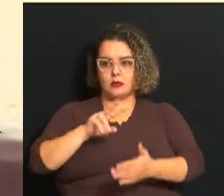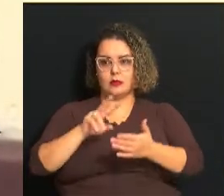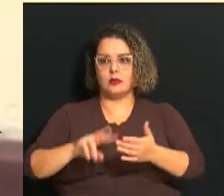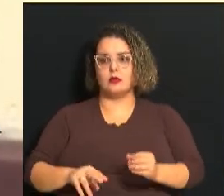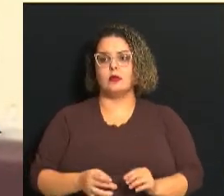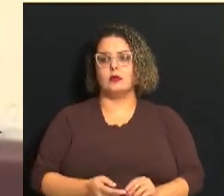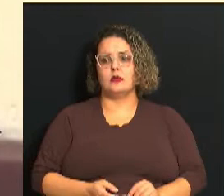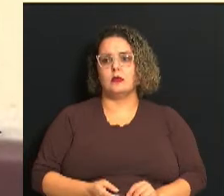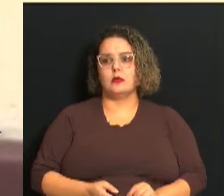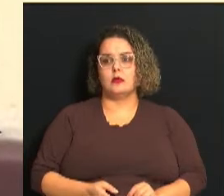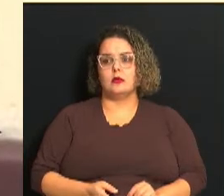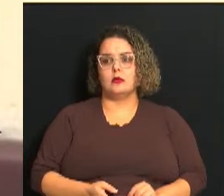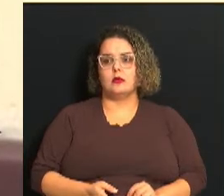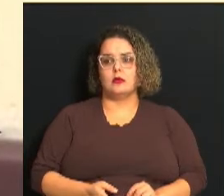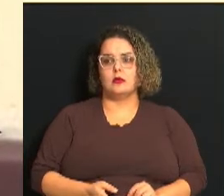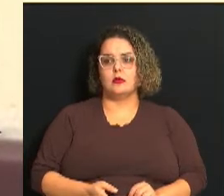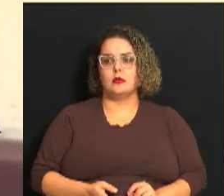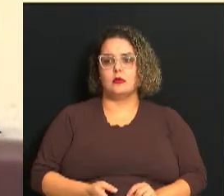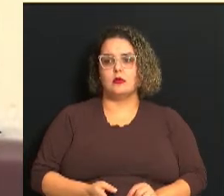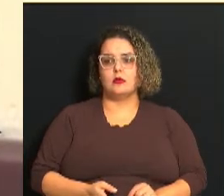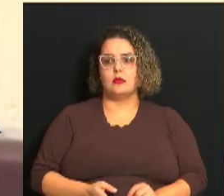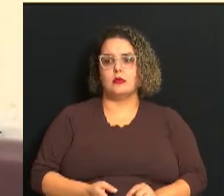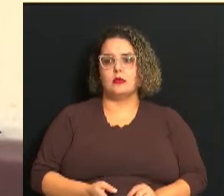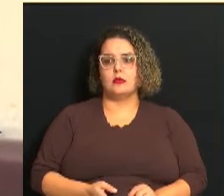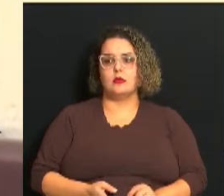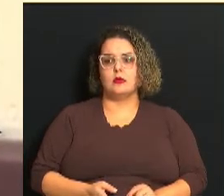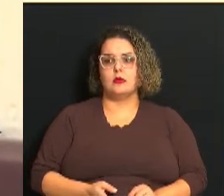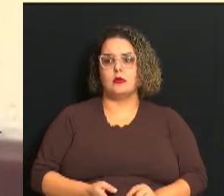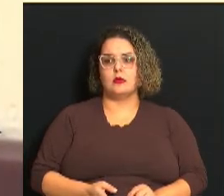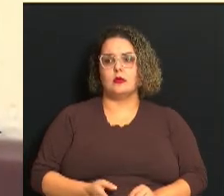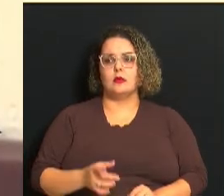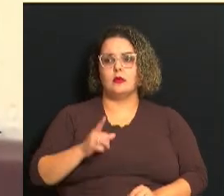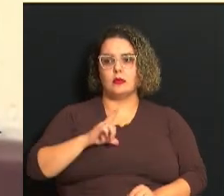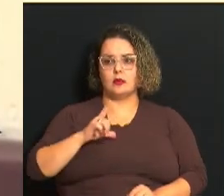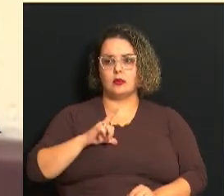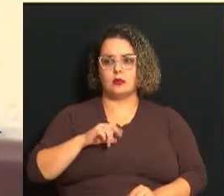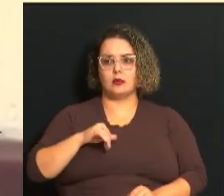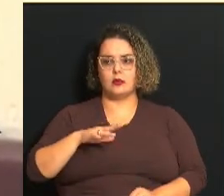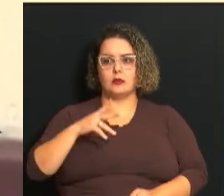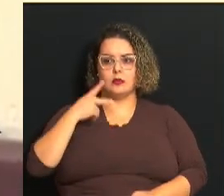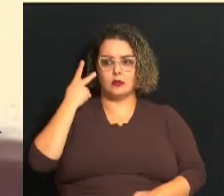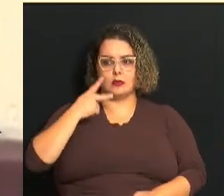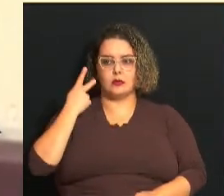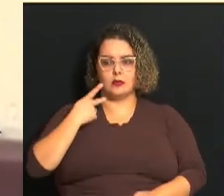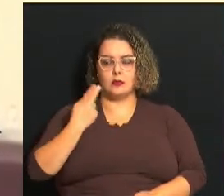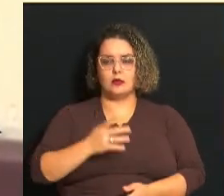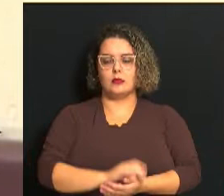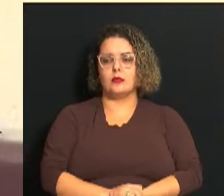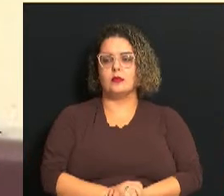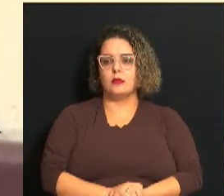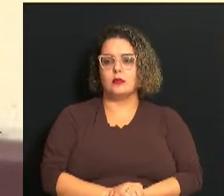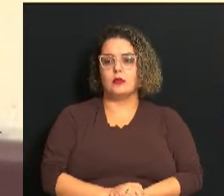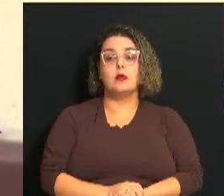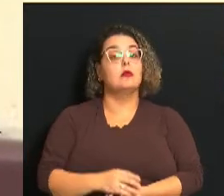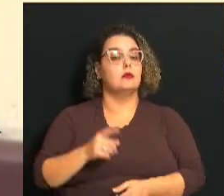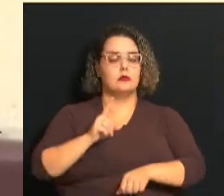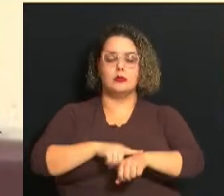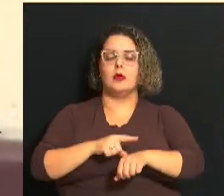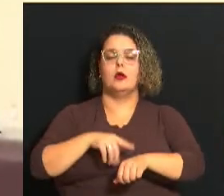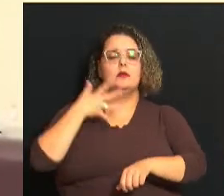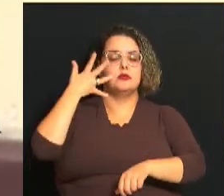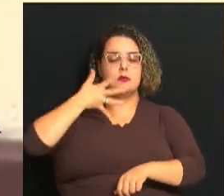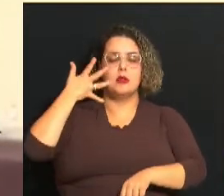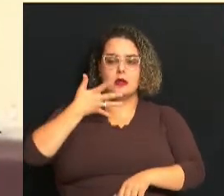eu já faço um bloco só porque aí eu posso ter mais tempo para os os dois aqui tanto para Jandira quanto para o Irineu